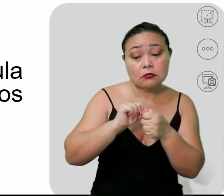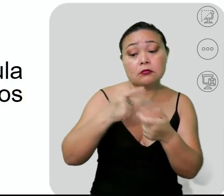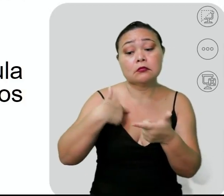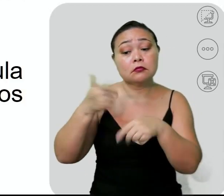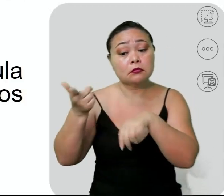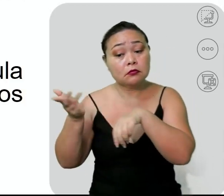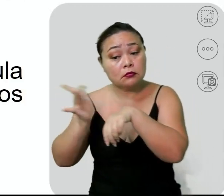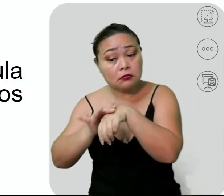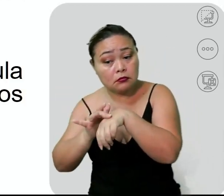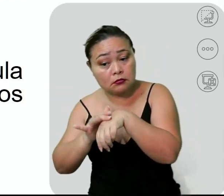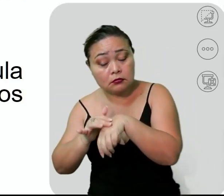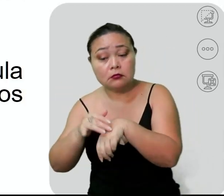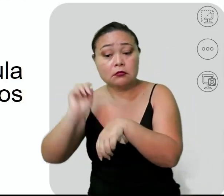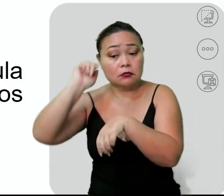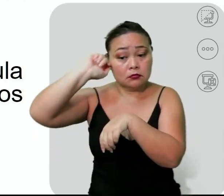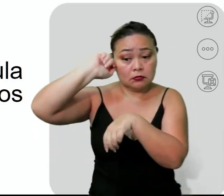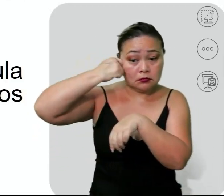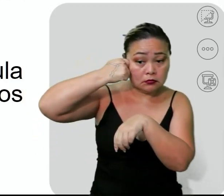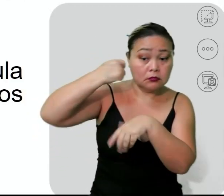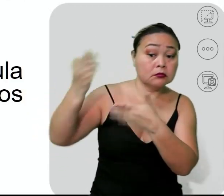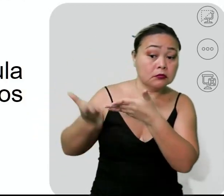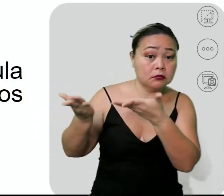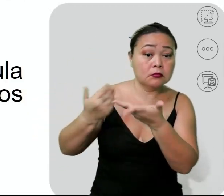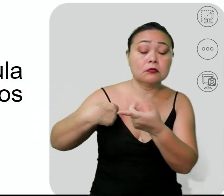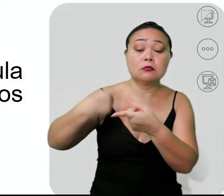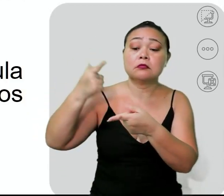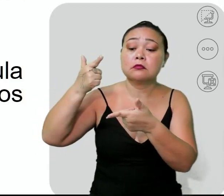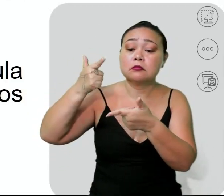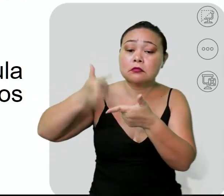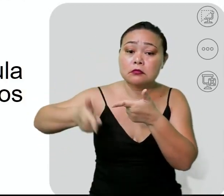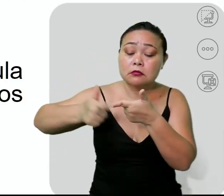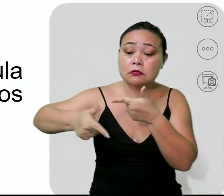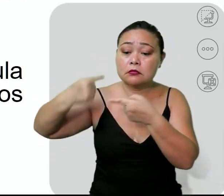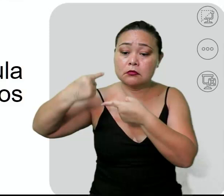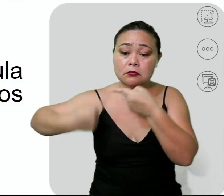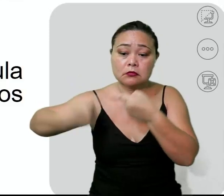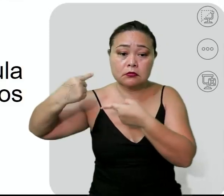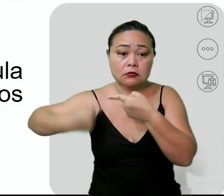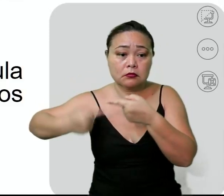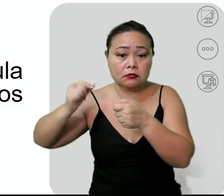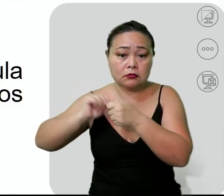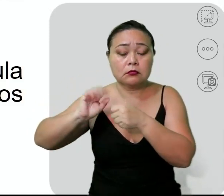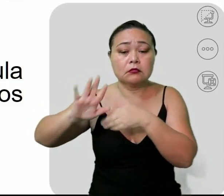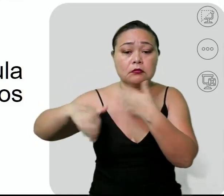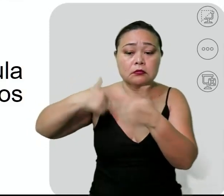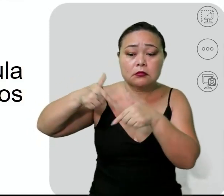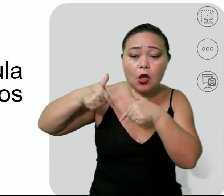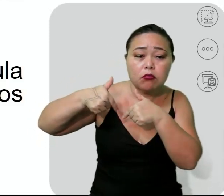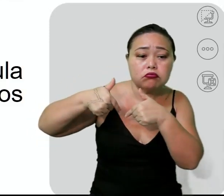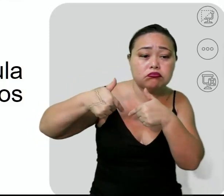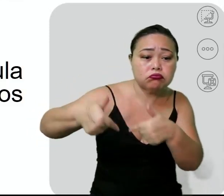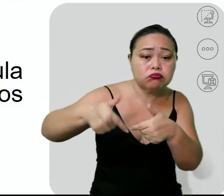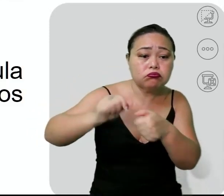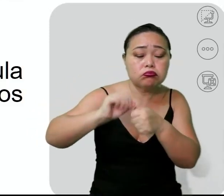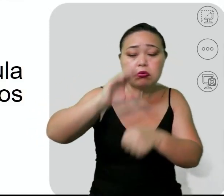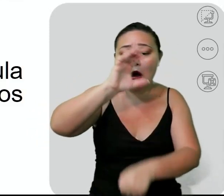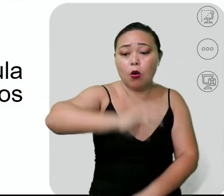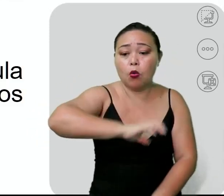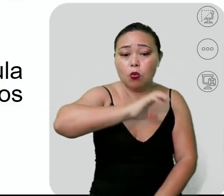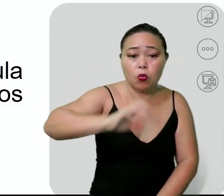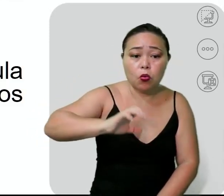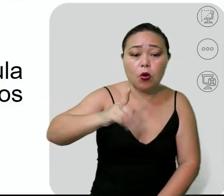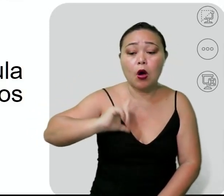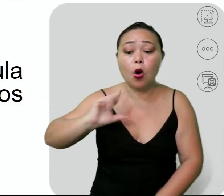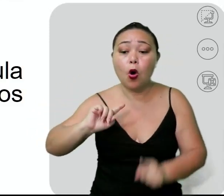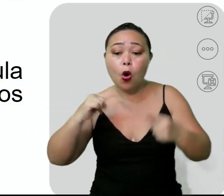eu tenho uma crise política. Durante muito tempo, as lutas da cristandade contra os muçulmanos e